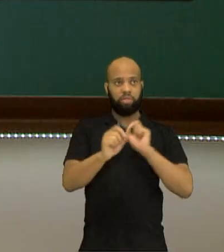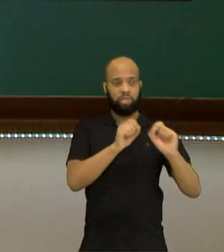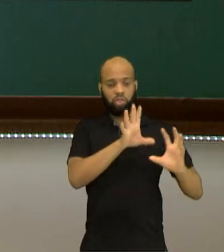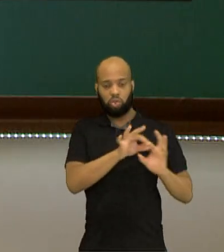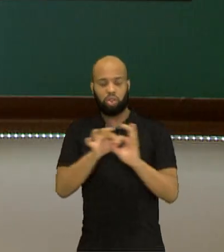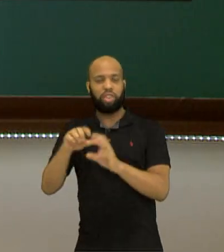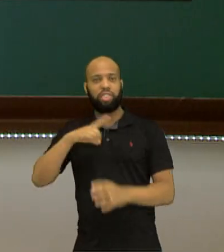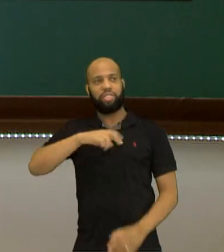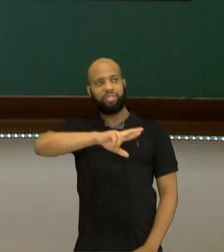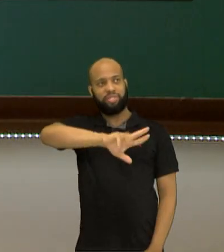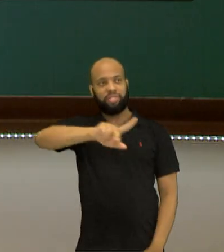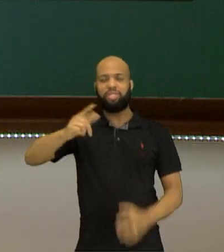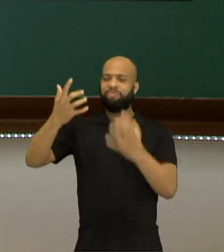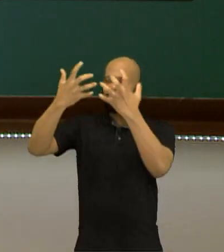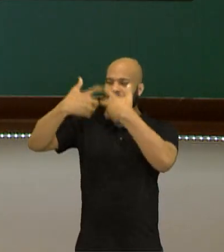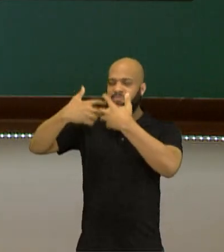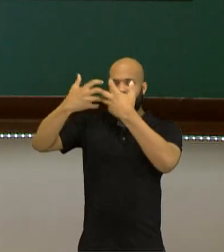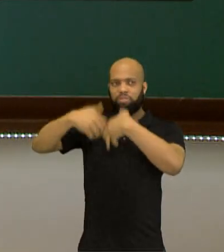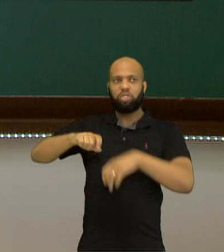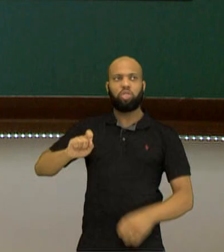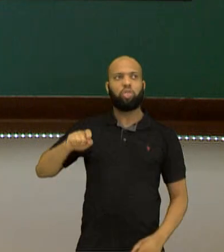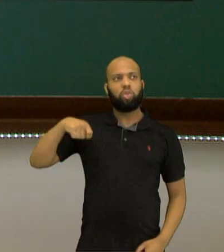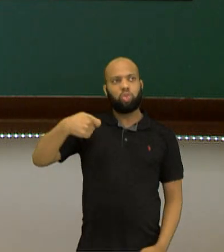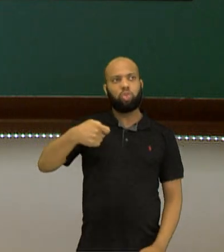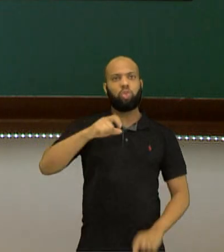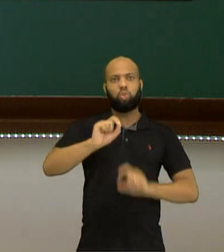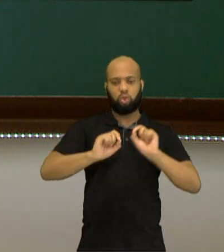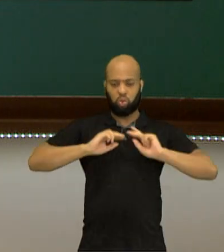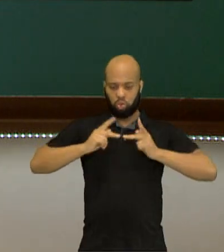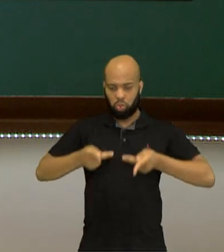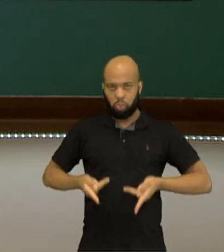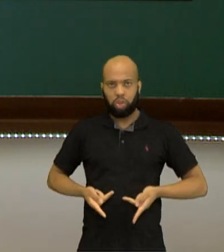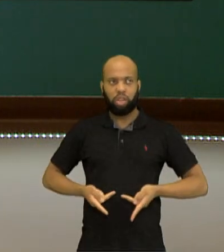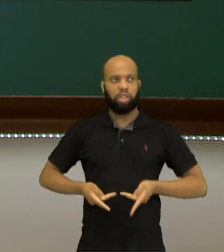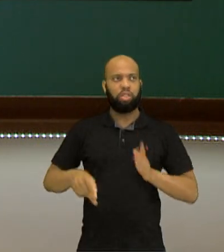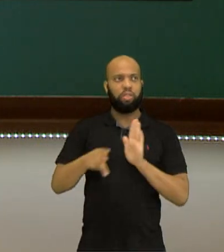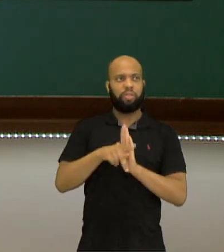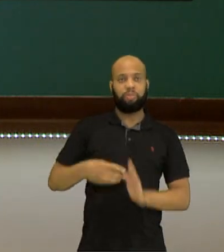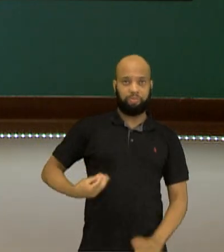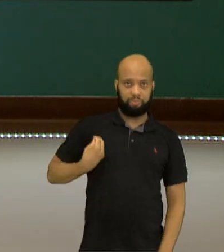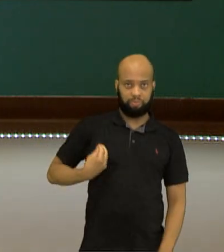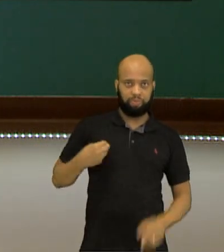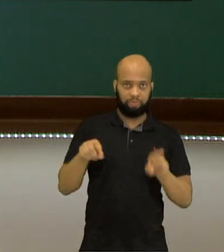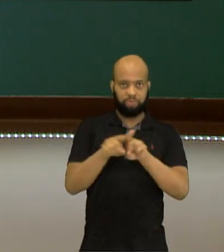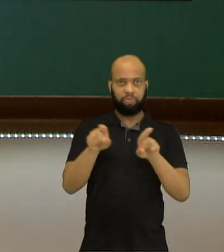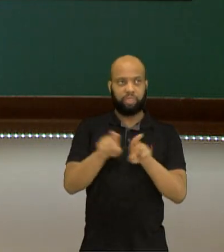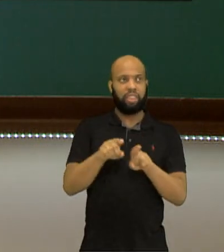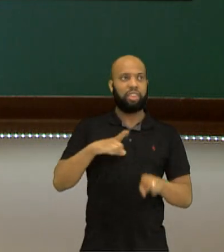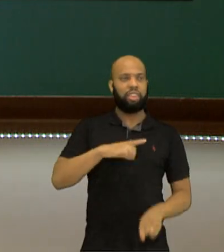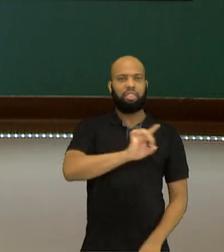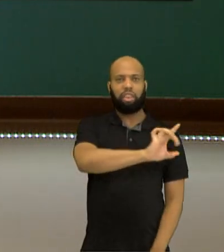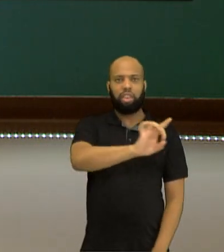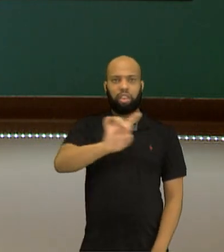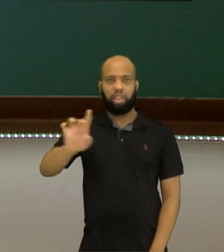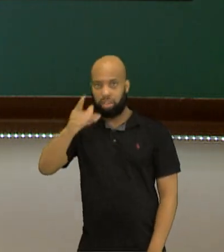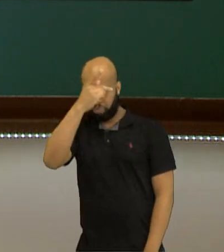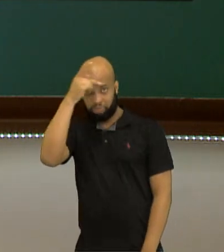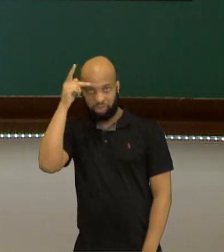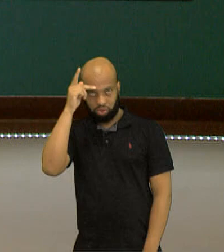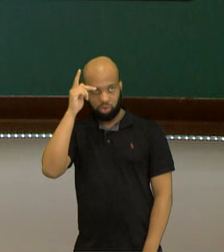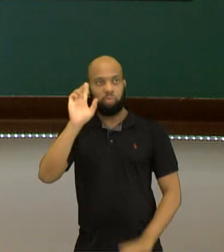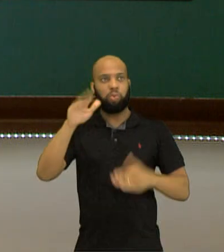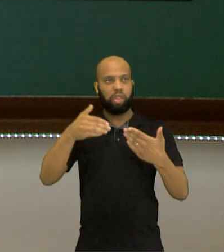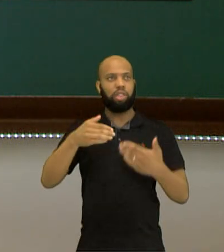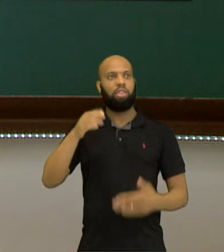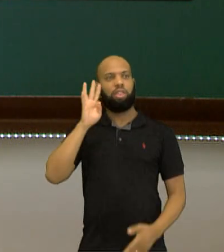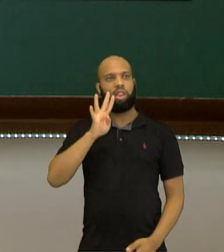várias reflexões acerca do homem entre o homem, das vivências, do individualismo. Vale muito a pena